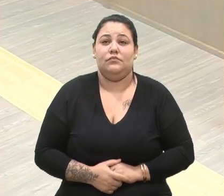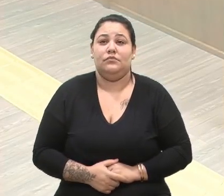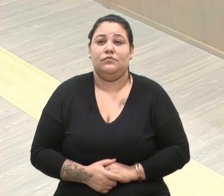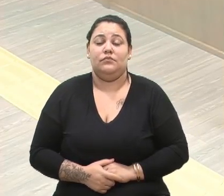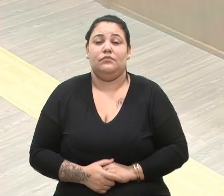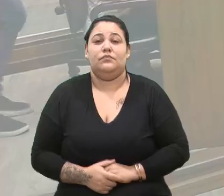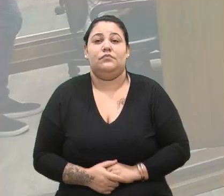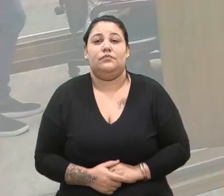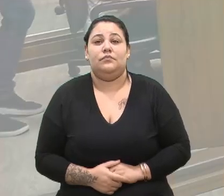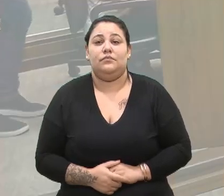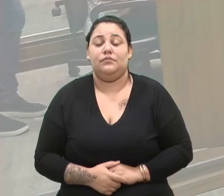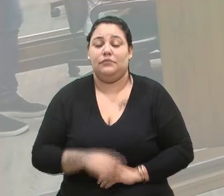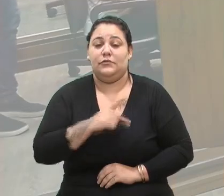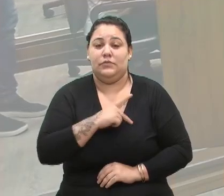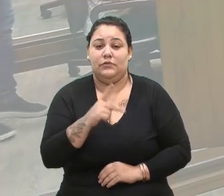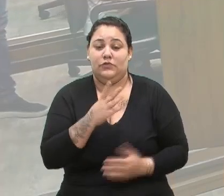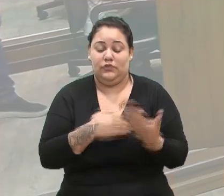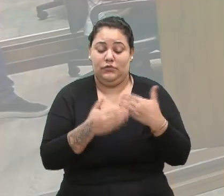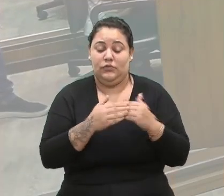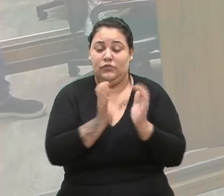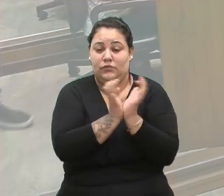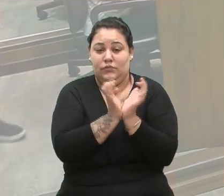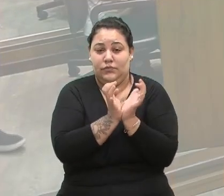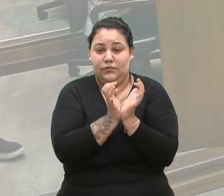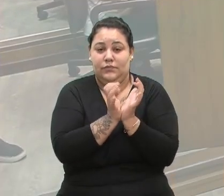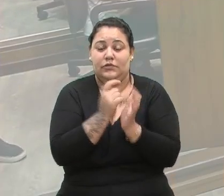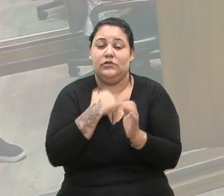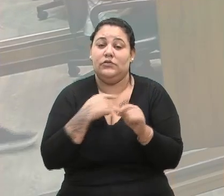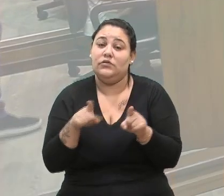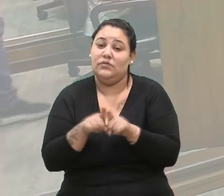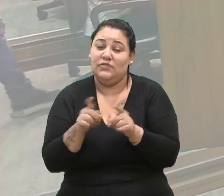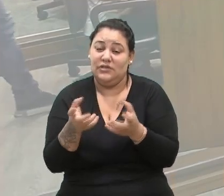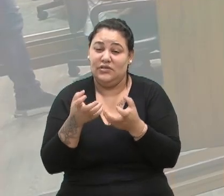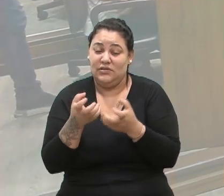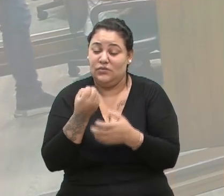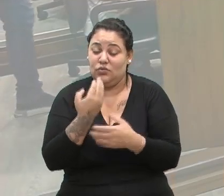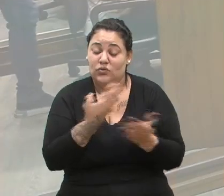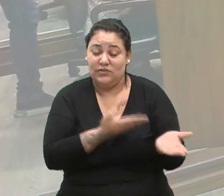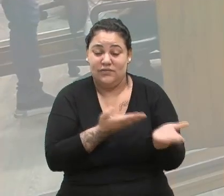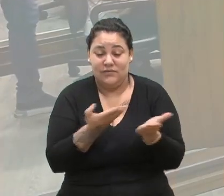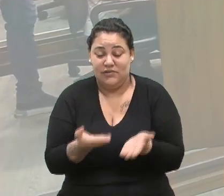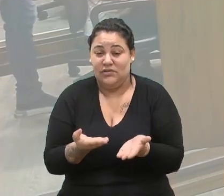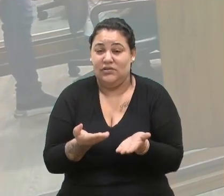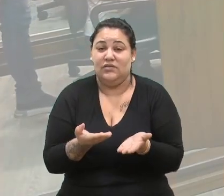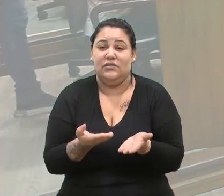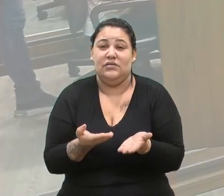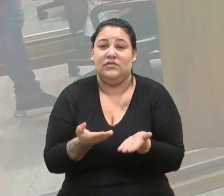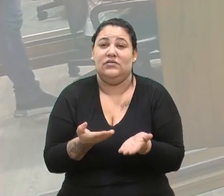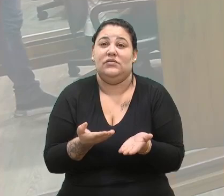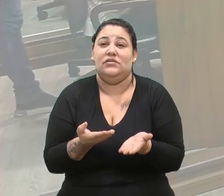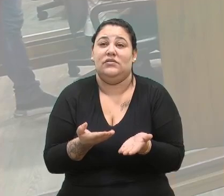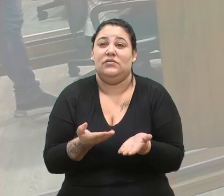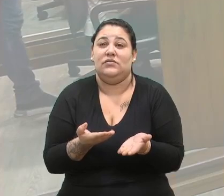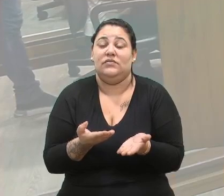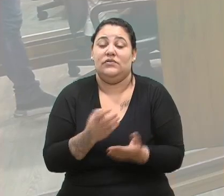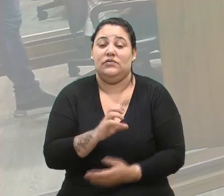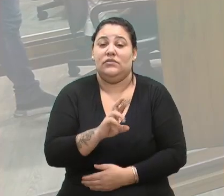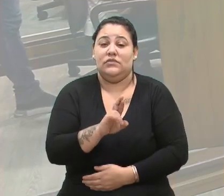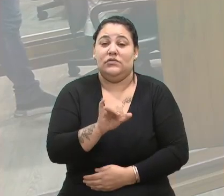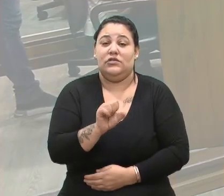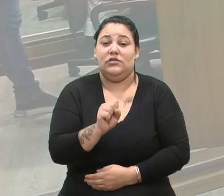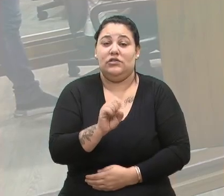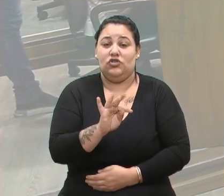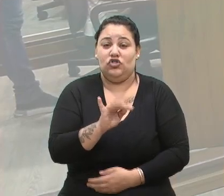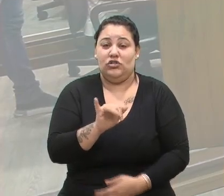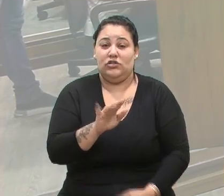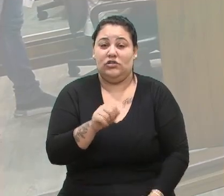Senhora presidente, nobres colegas, eu também gostaria de dar as boas-vindas ao Cristiano e também